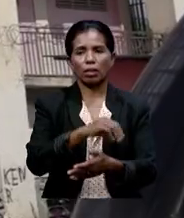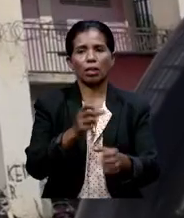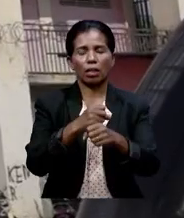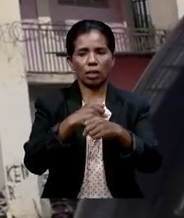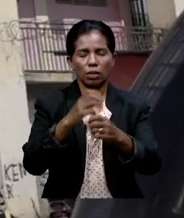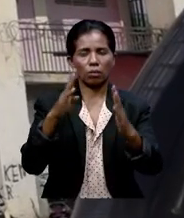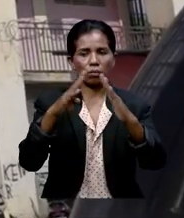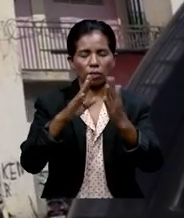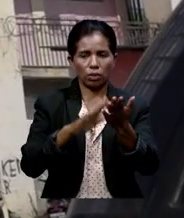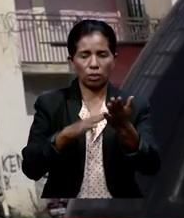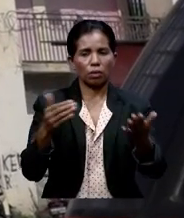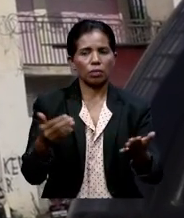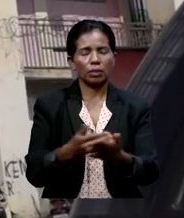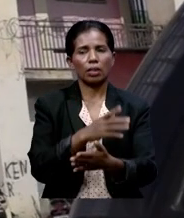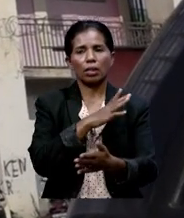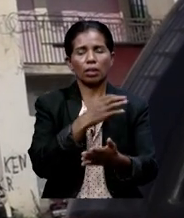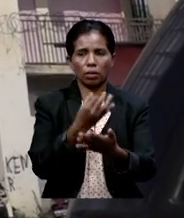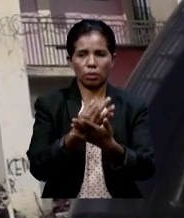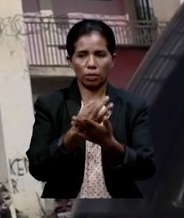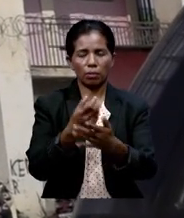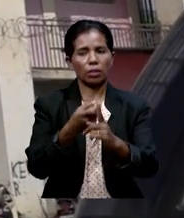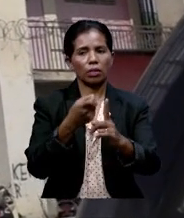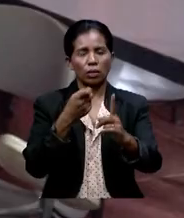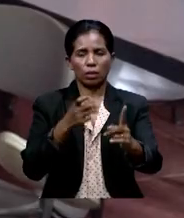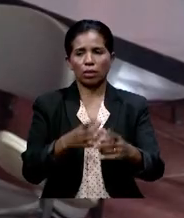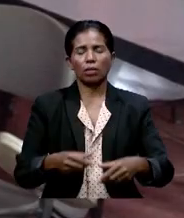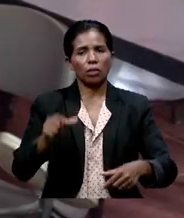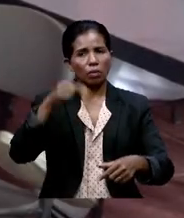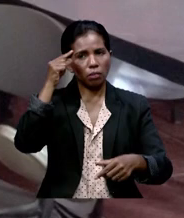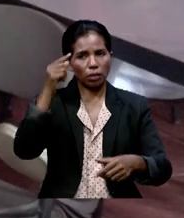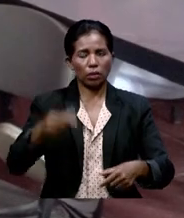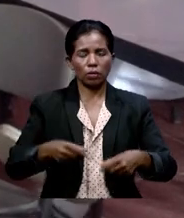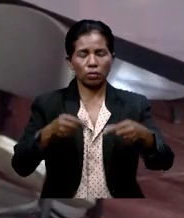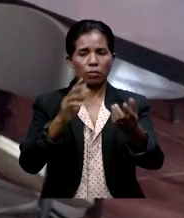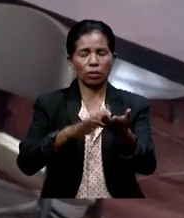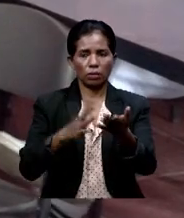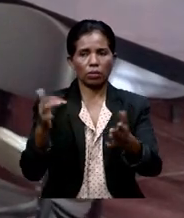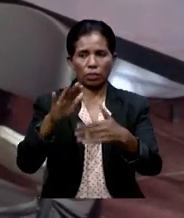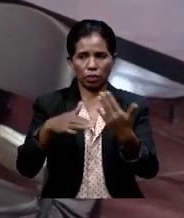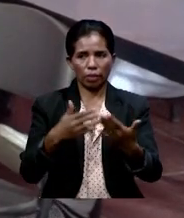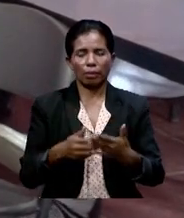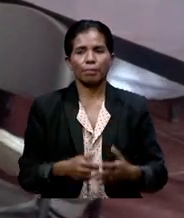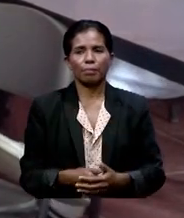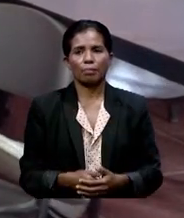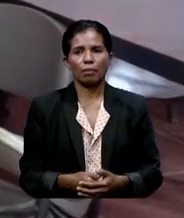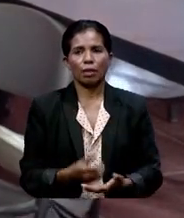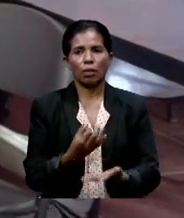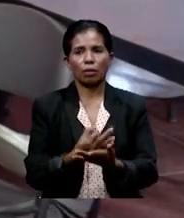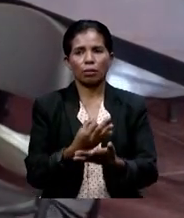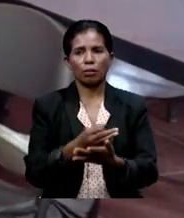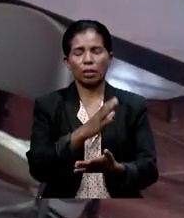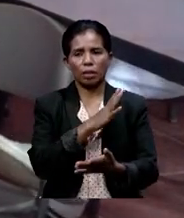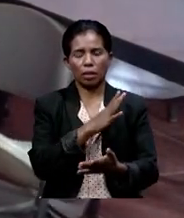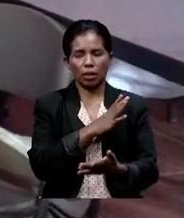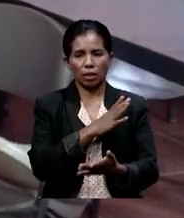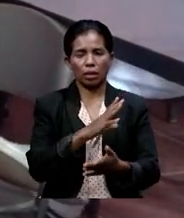escola FONE, se em orçamento e indemnização, nebema governo atufou a escola refere. Orçamento com a indemnização